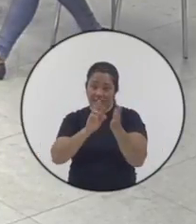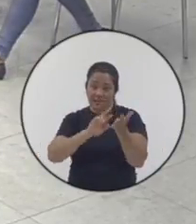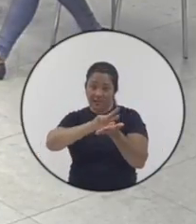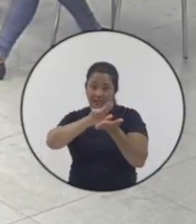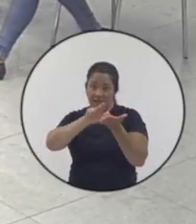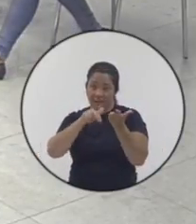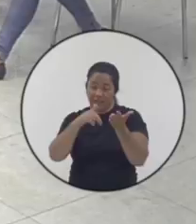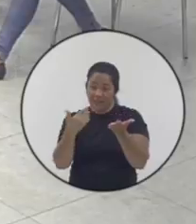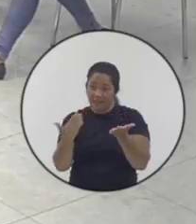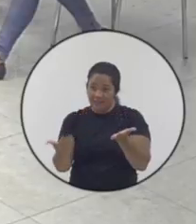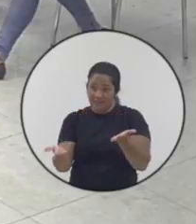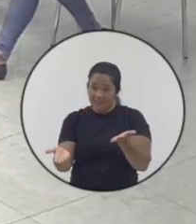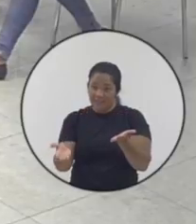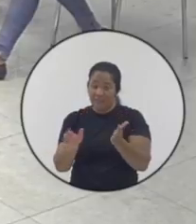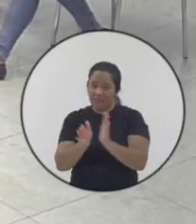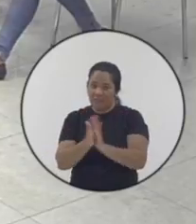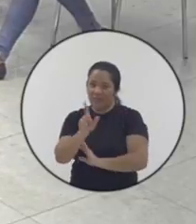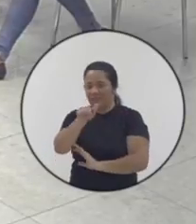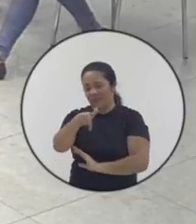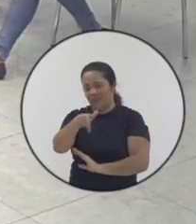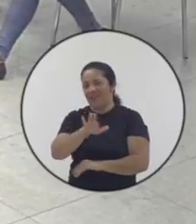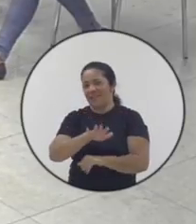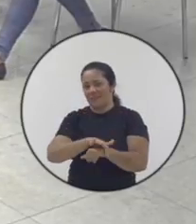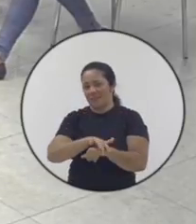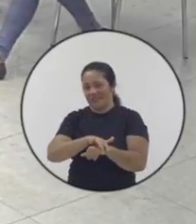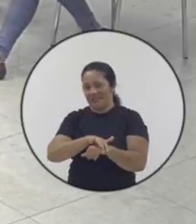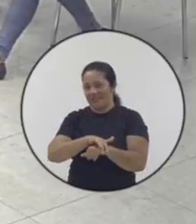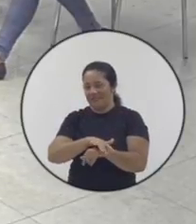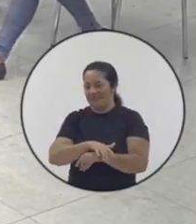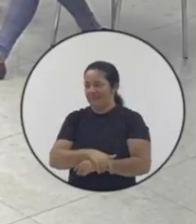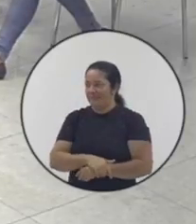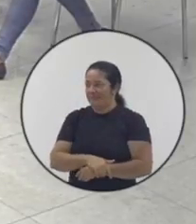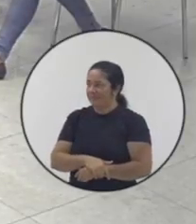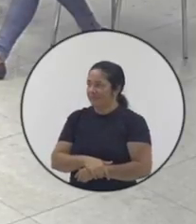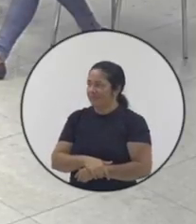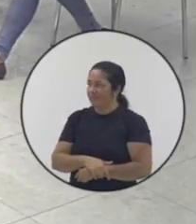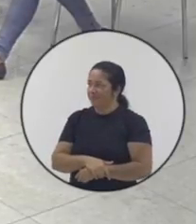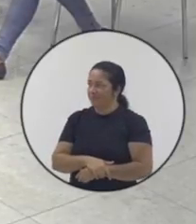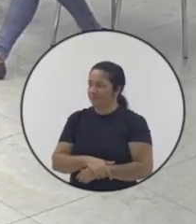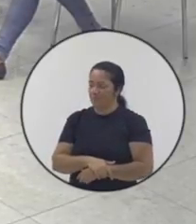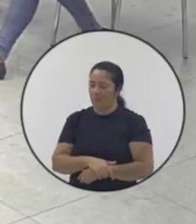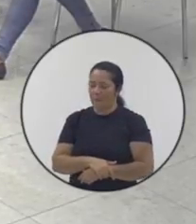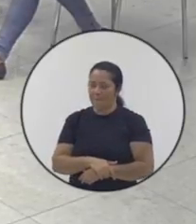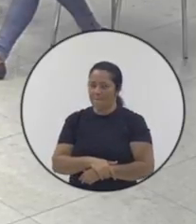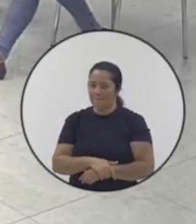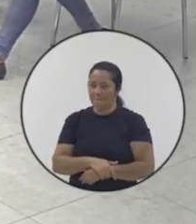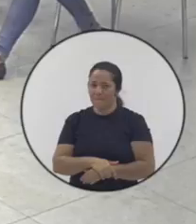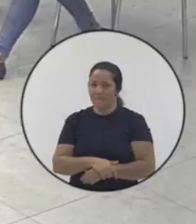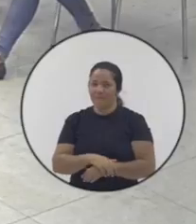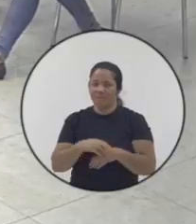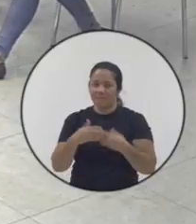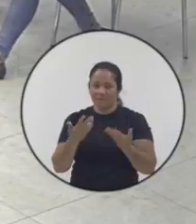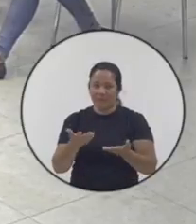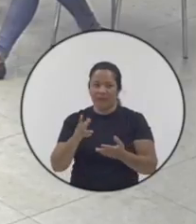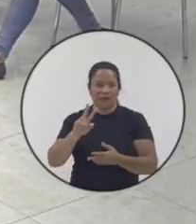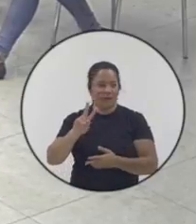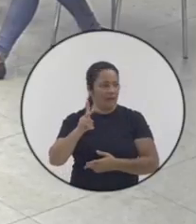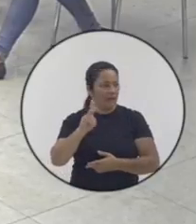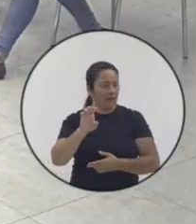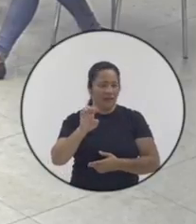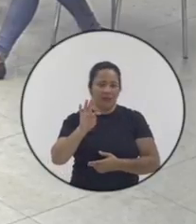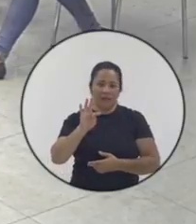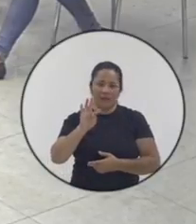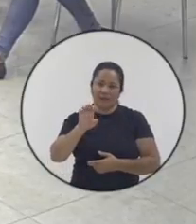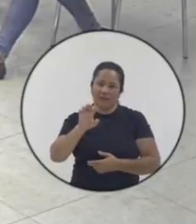cisnormatividade é que é uma doença. Exatamente. É ela que nos adoece. É ela que nos adoece. A heteronormatividade, a cisnormatividade, todas